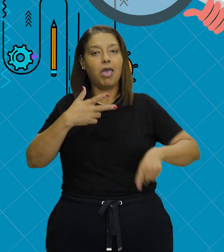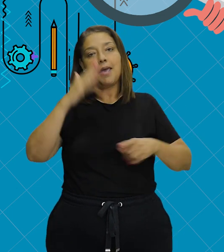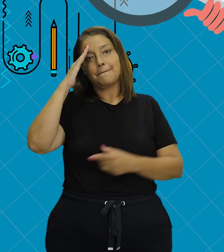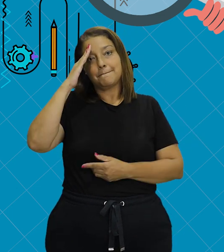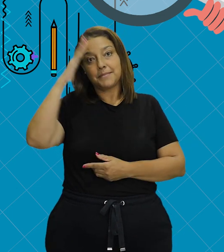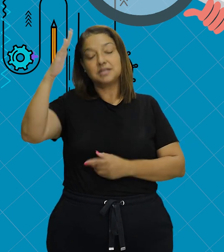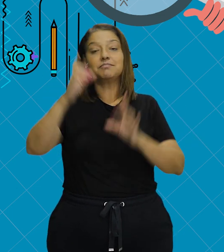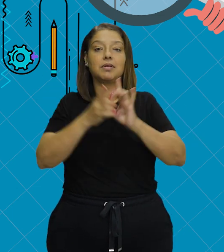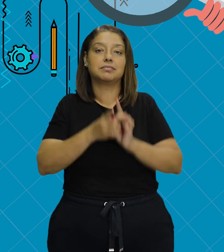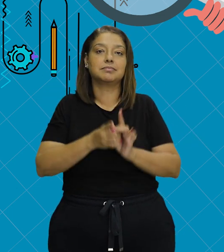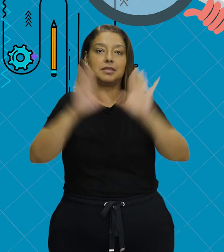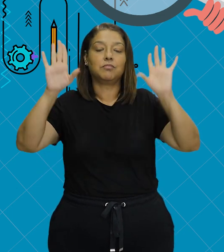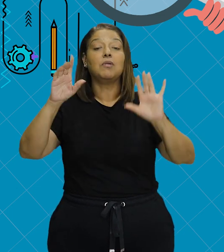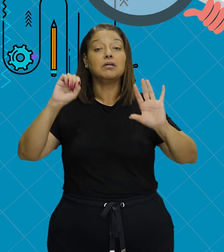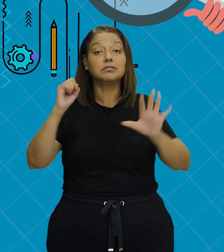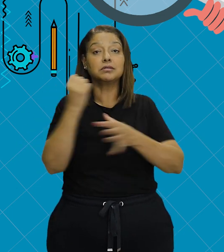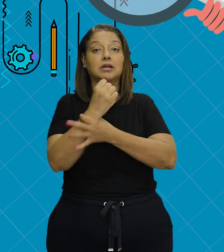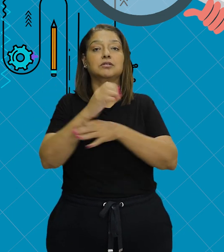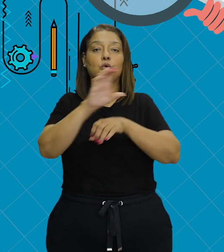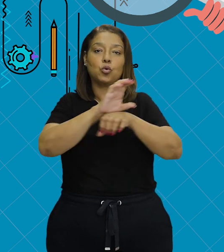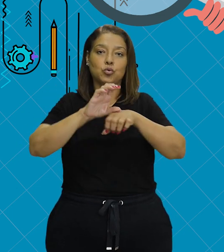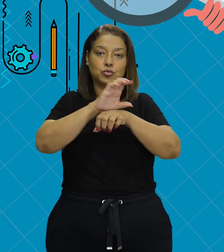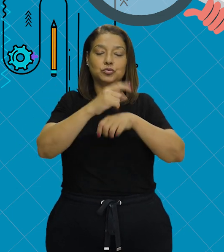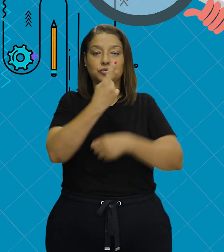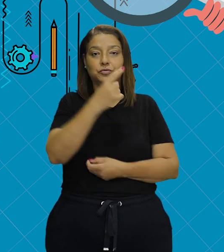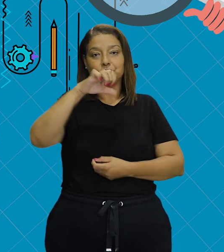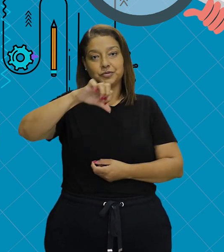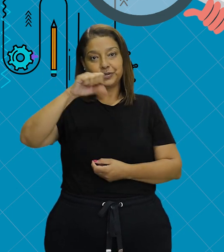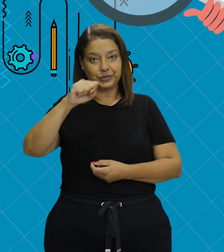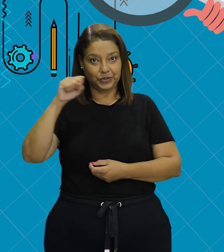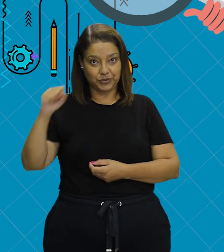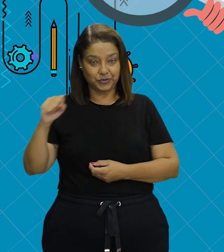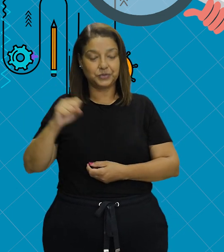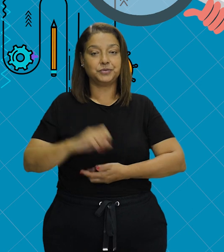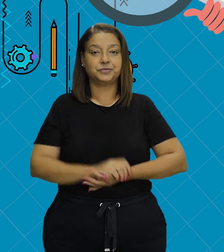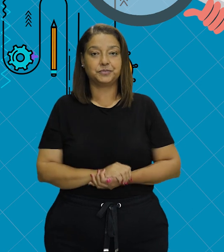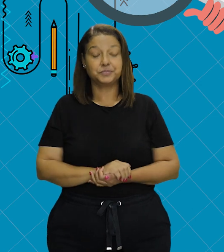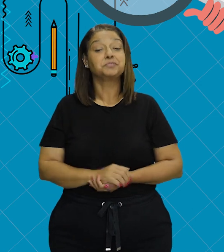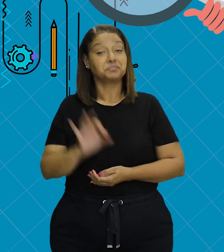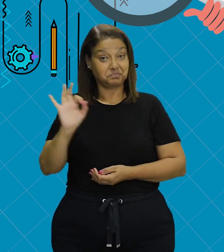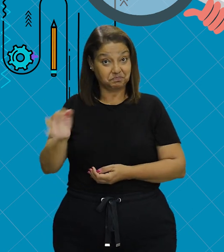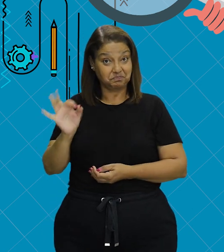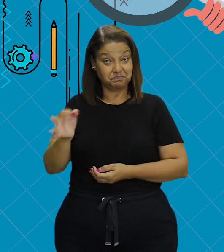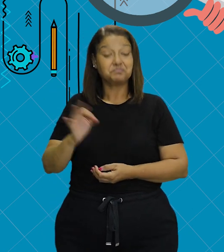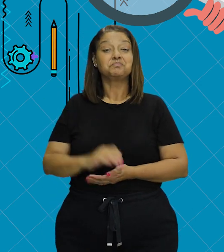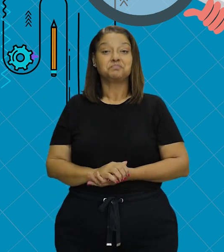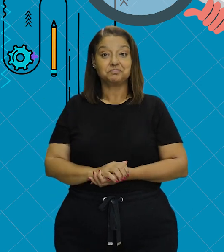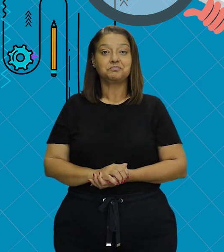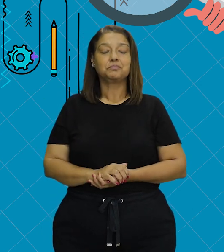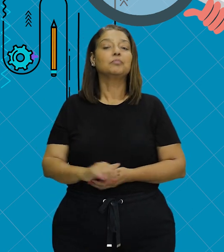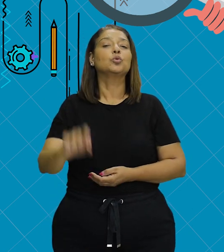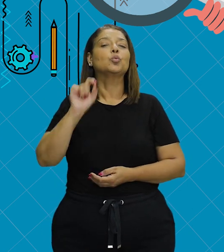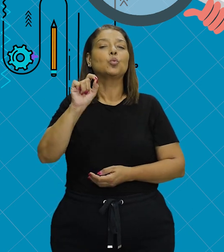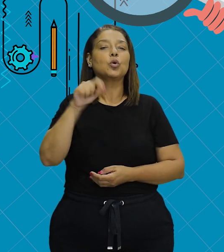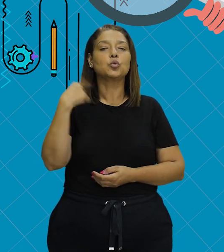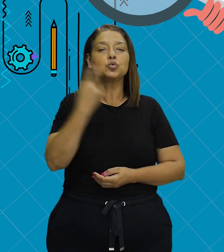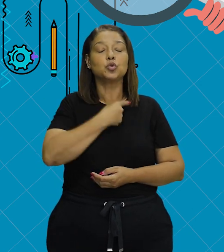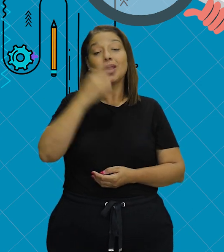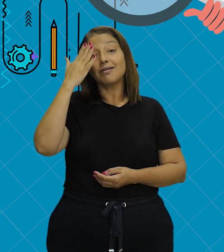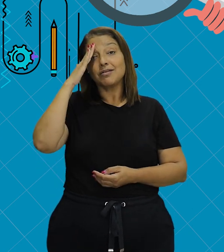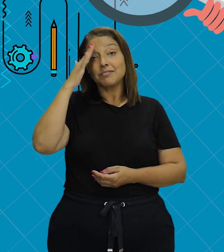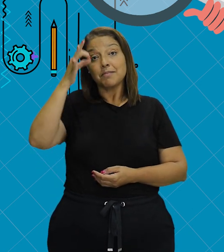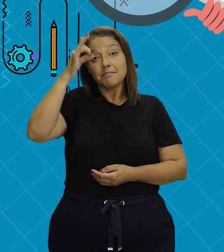democracia, garantido pela Constituição de 1988. Isso mesmo. E para compreender o